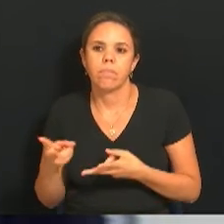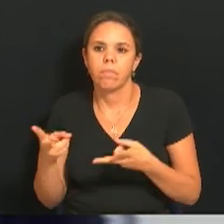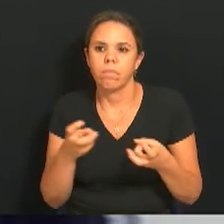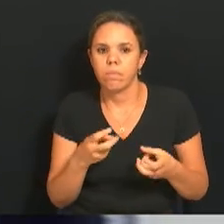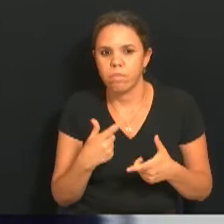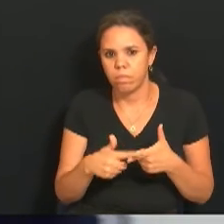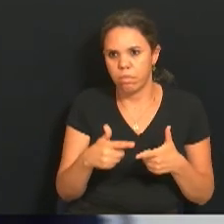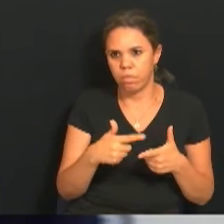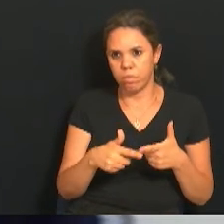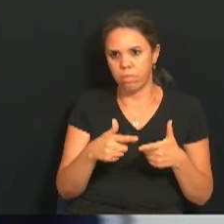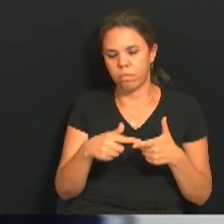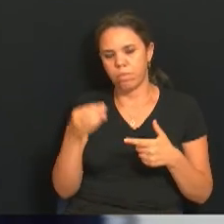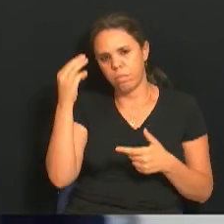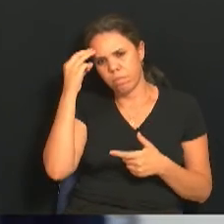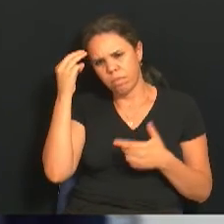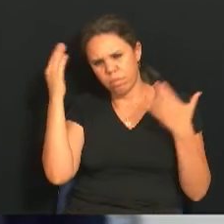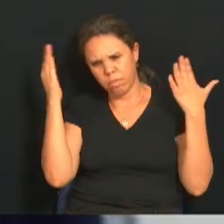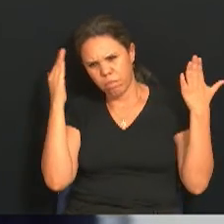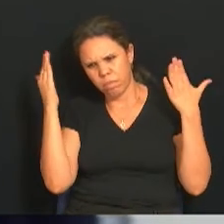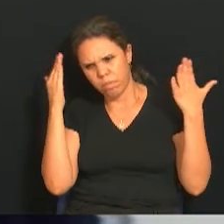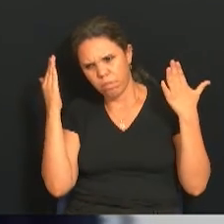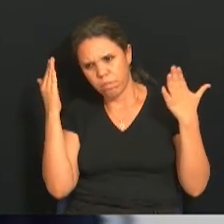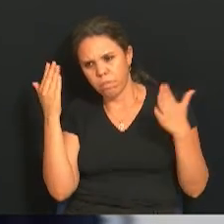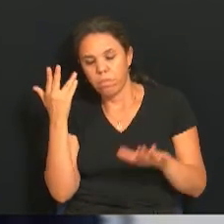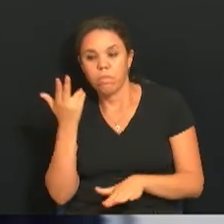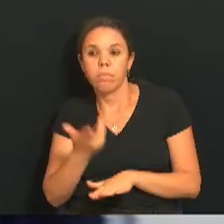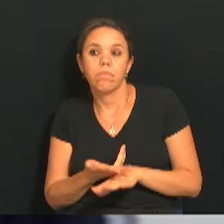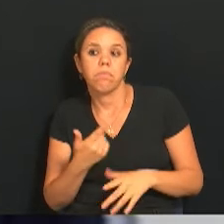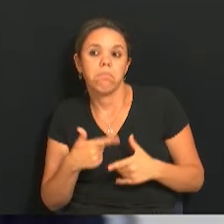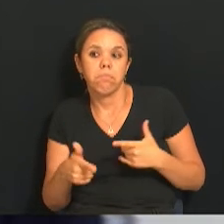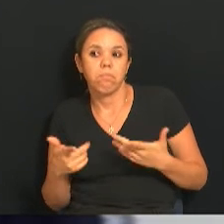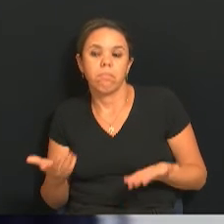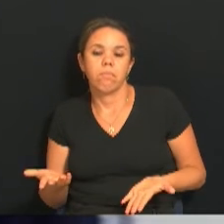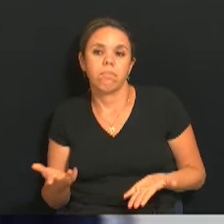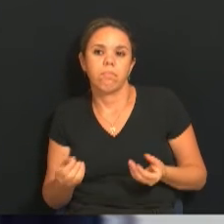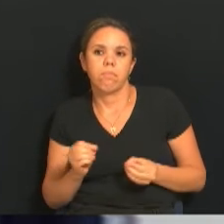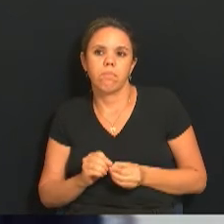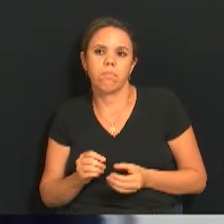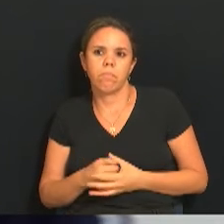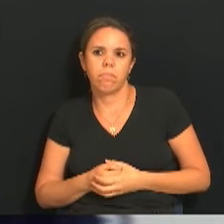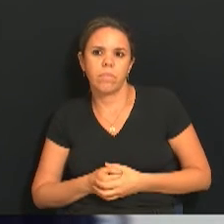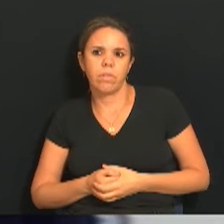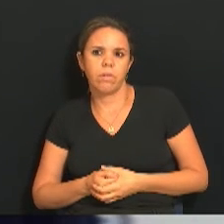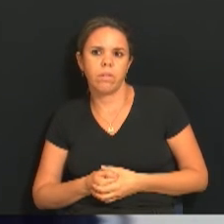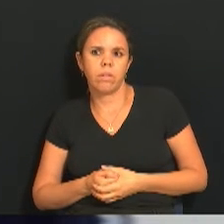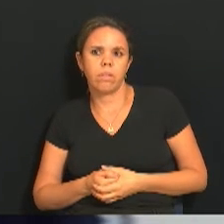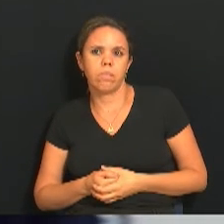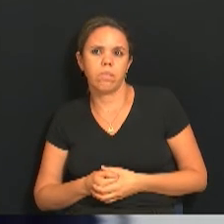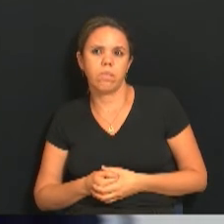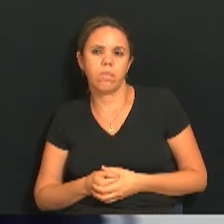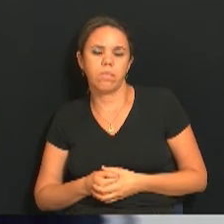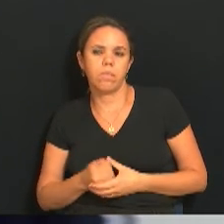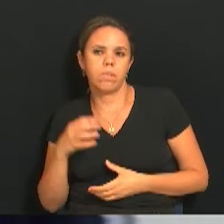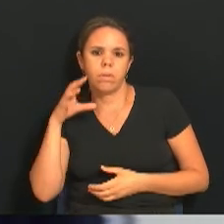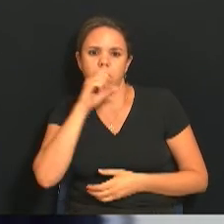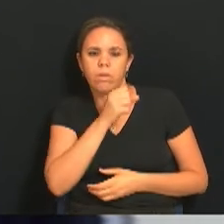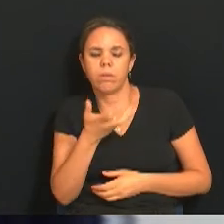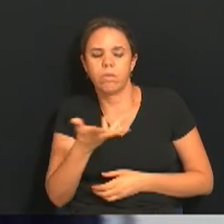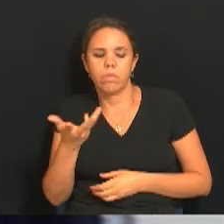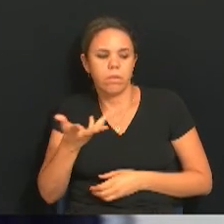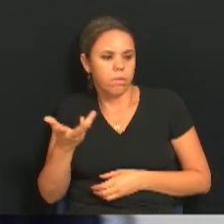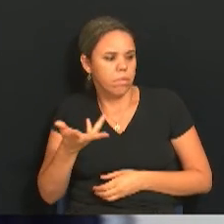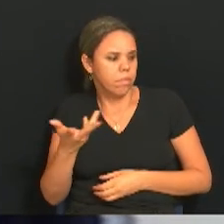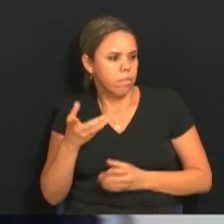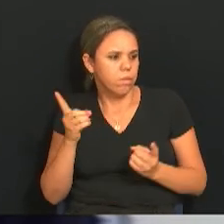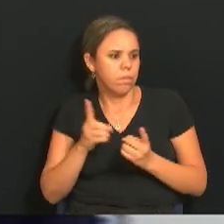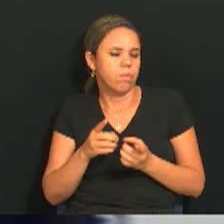problema mental, psiquiátrico. Como é que fazemos? Qual é o meio rápido de atendimento, de